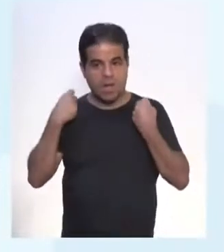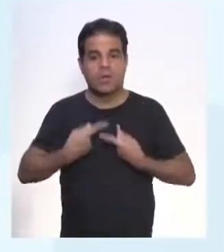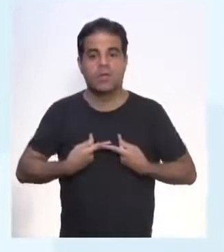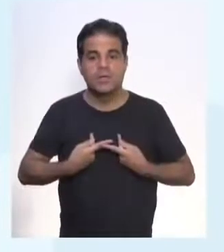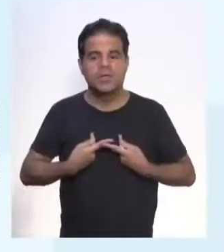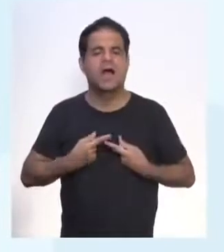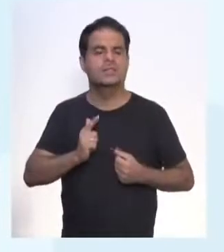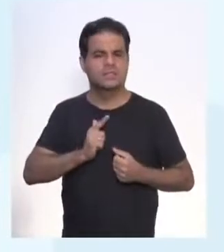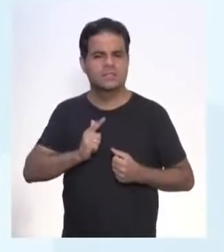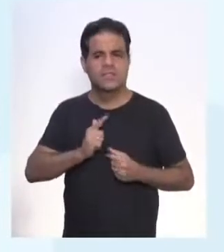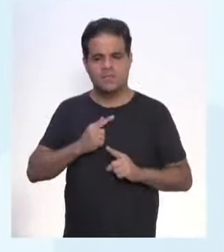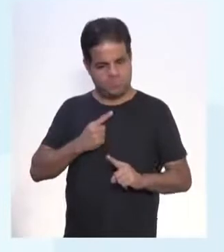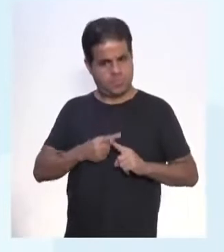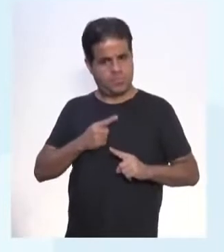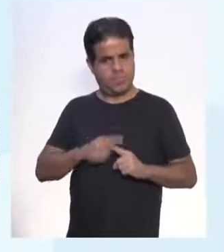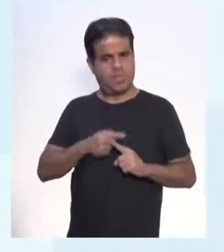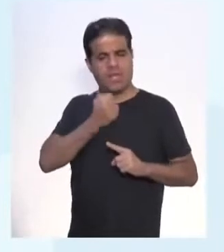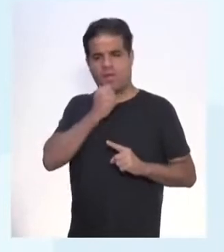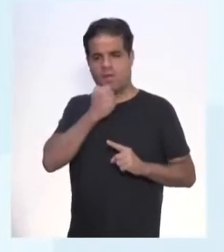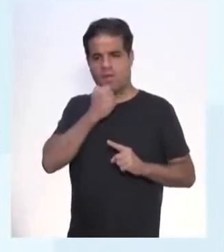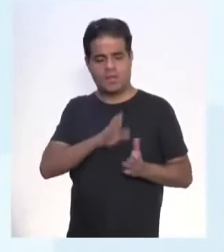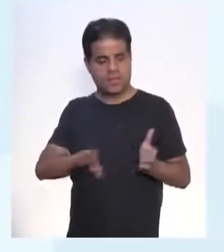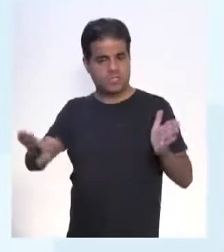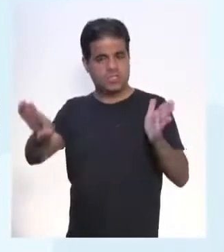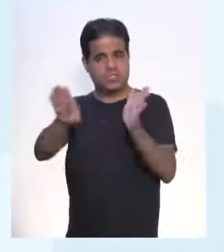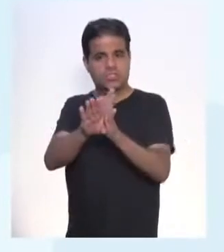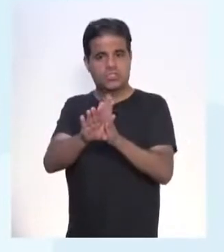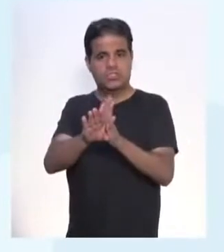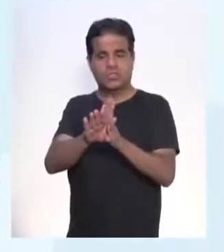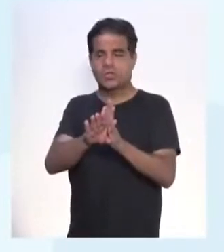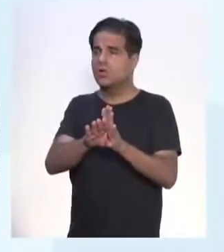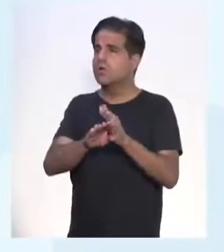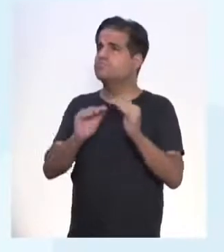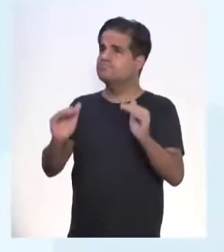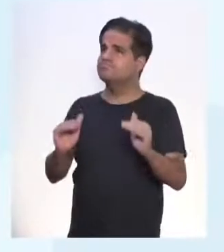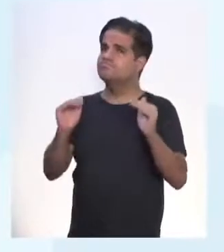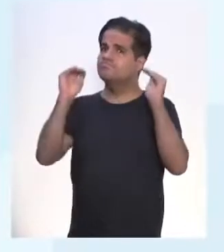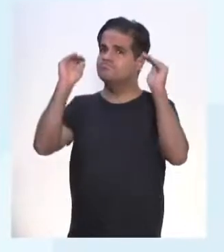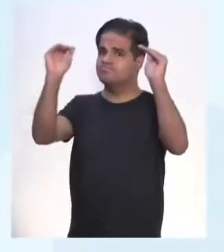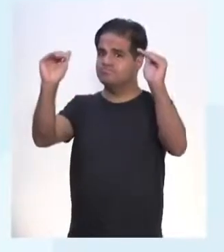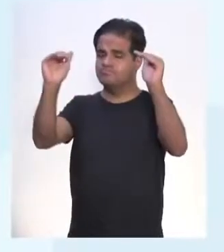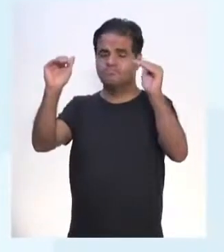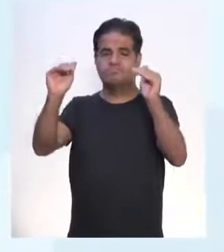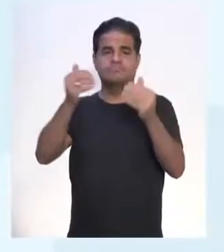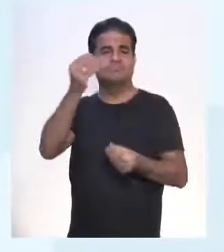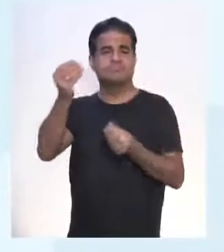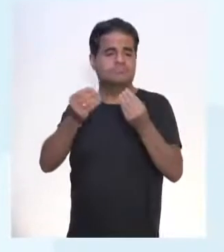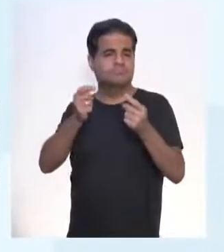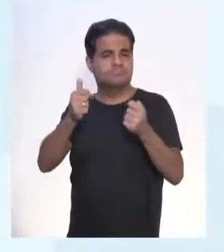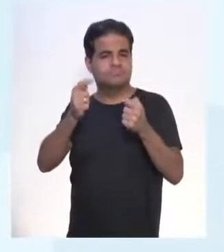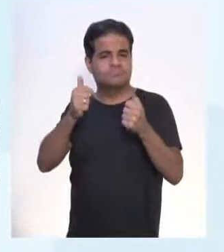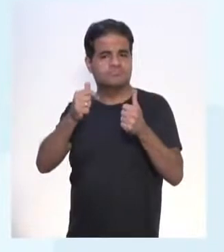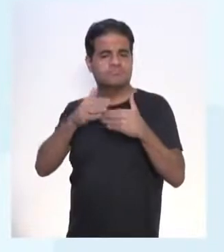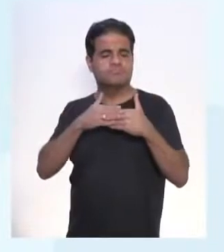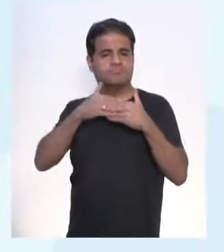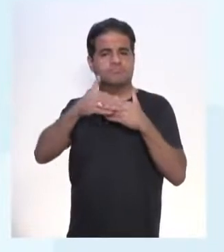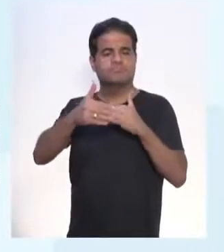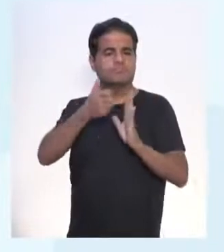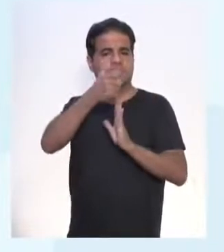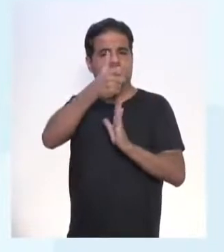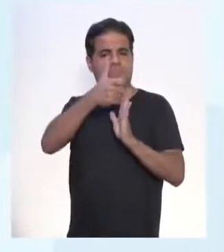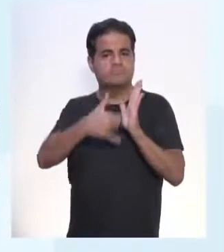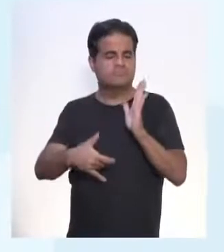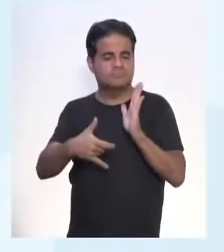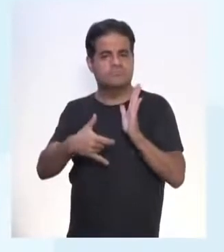possui? Por que é que a ciência galgou, chegou a esse estatuto de quase como se fosse detentora de